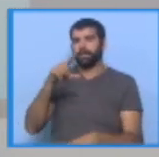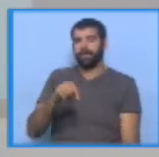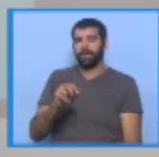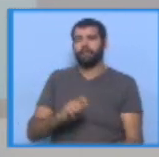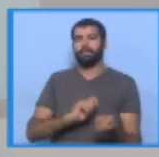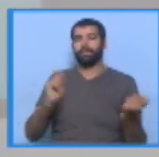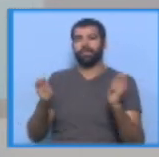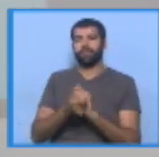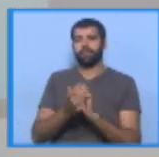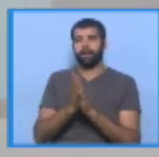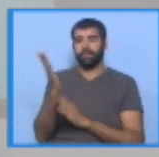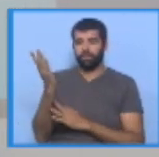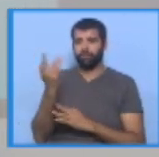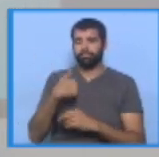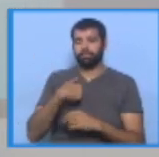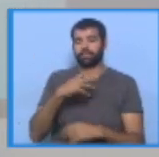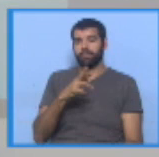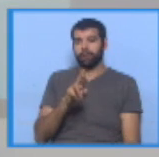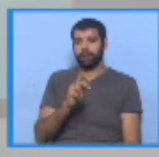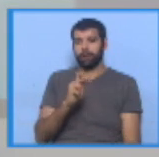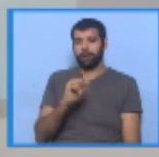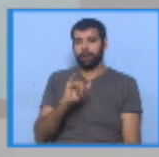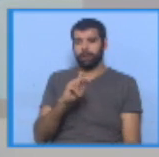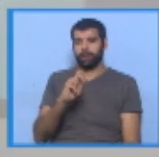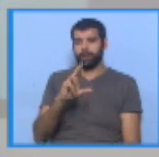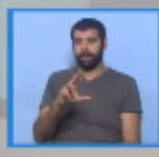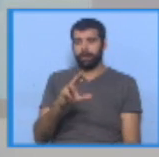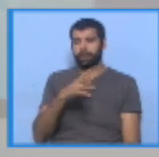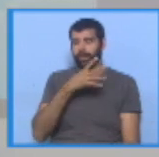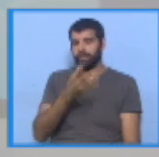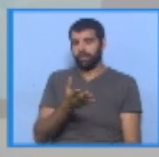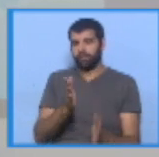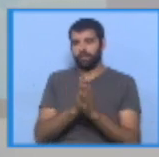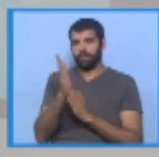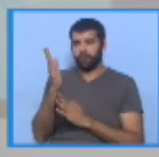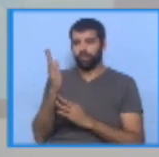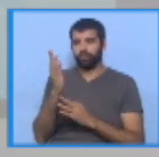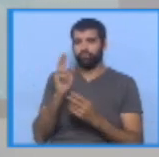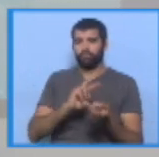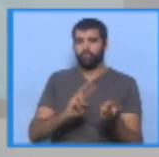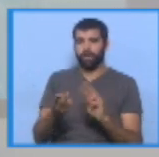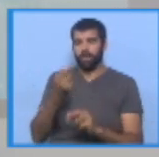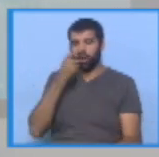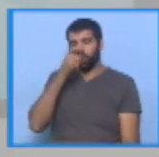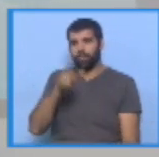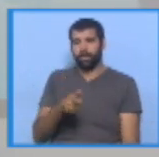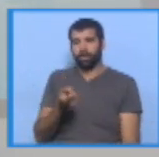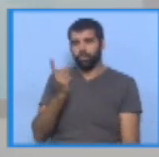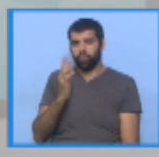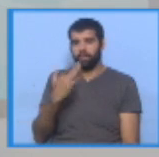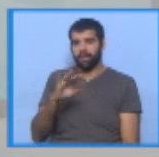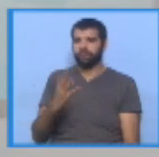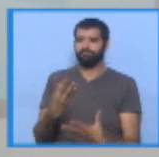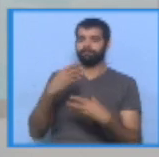transcendência de Deus. Curiosamente, Xavier Zubiri veio dizer que Deus não é transcendente ao homem, mas transcendente no